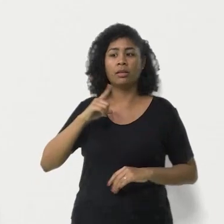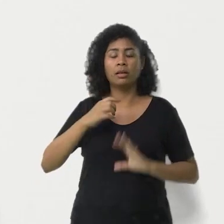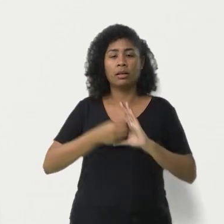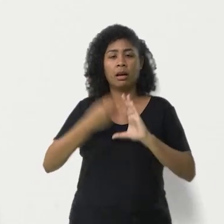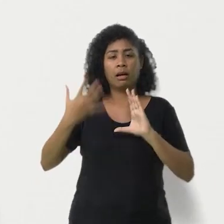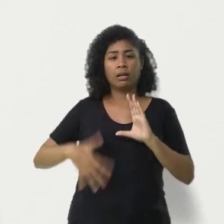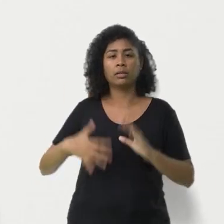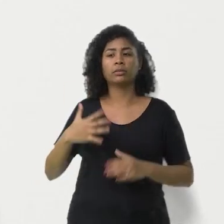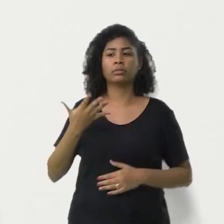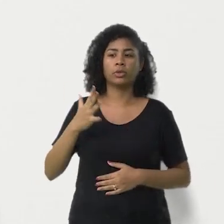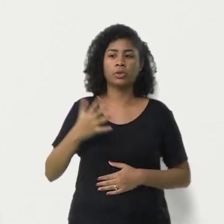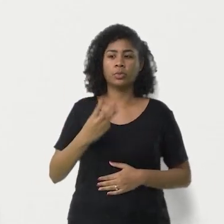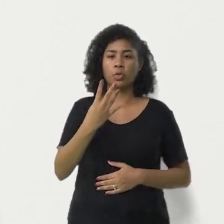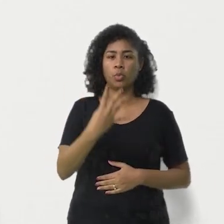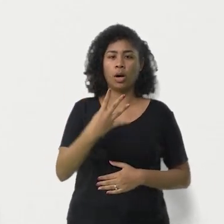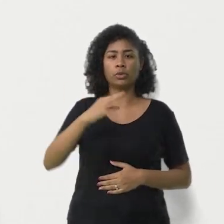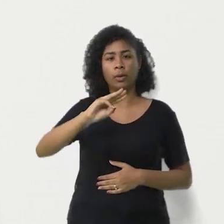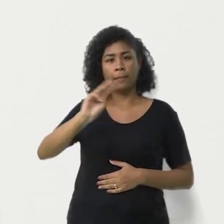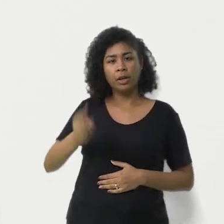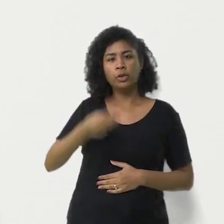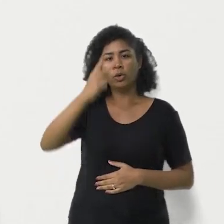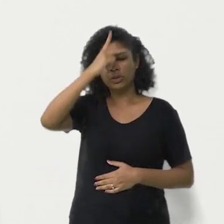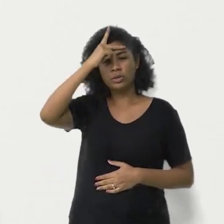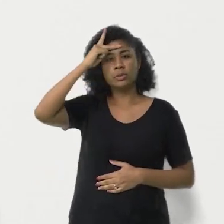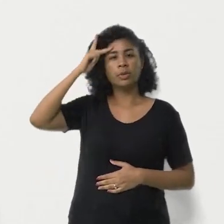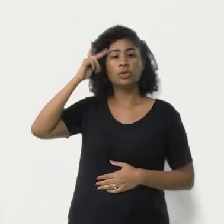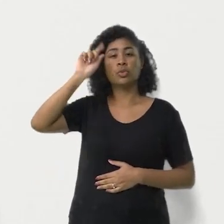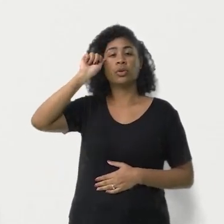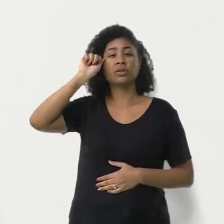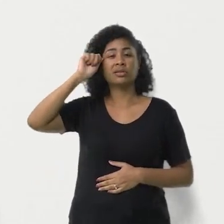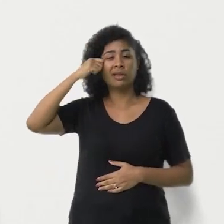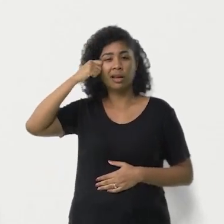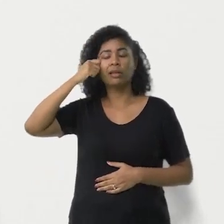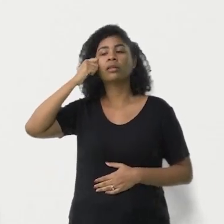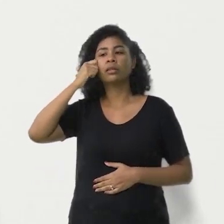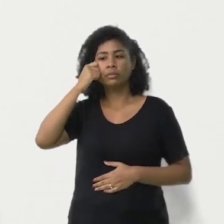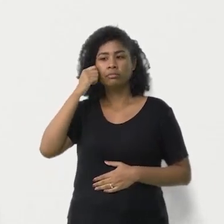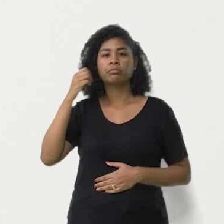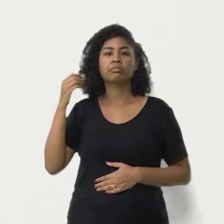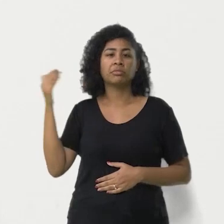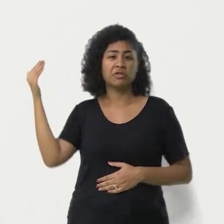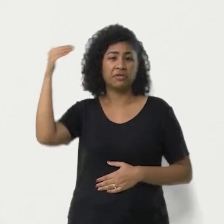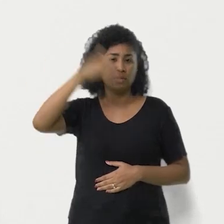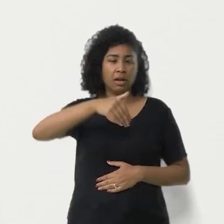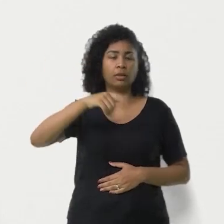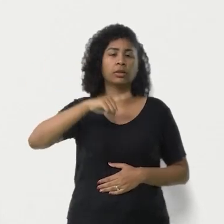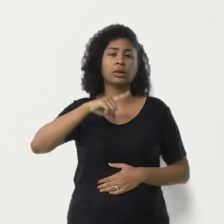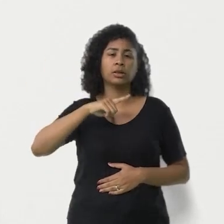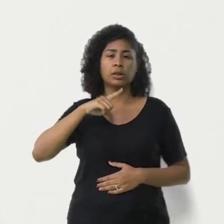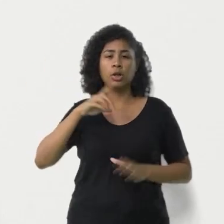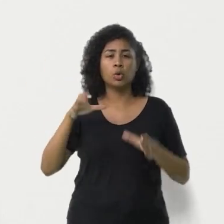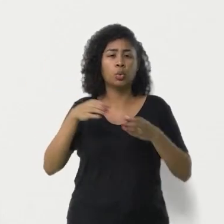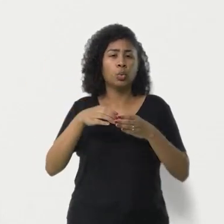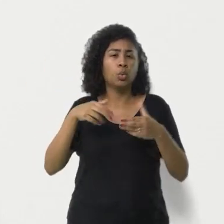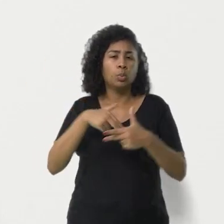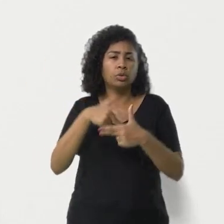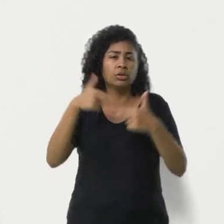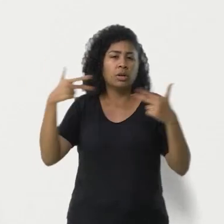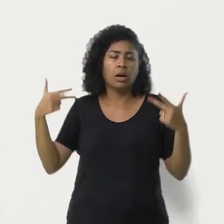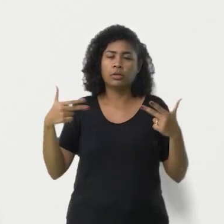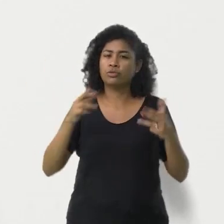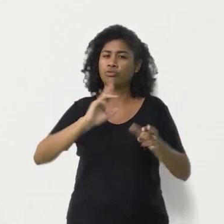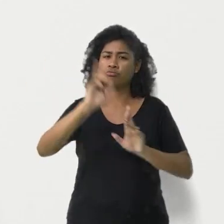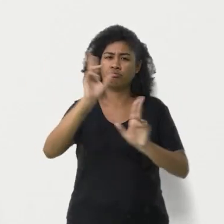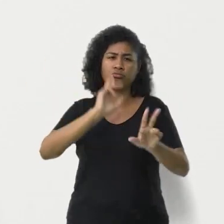cerca de 4 milhões de africanos, que foi formado aí por diversos grupos étnicos. Infelizmente,